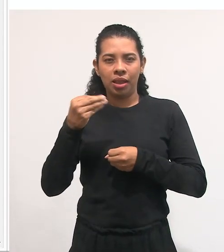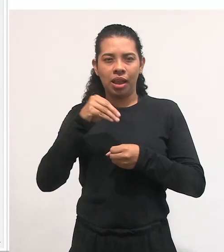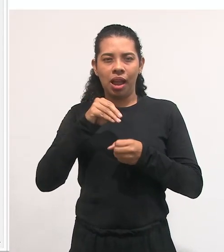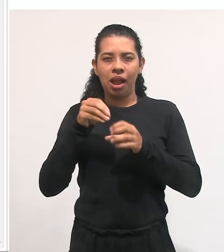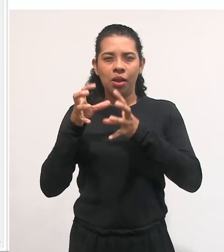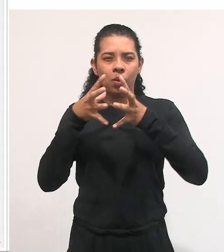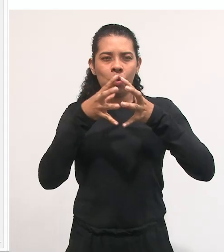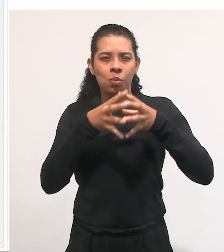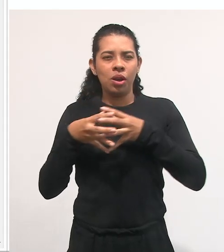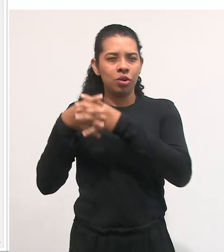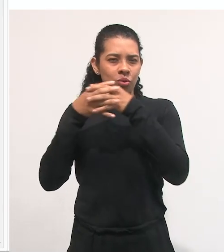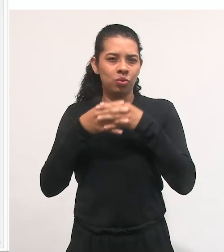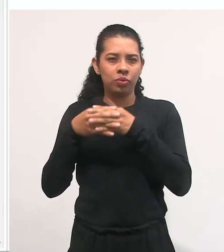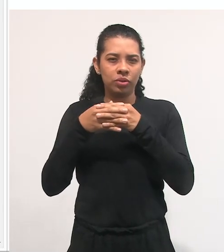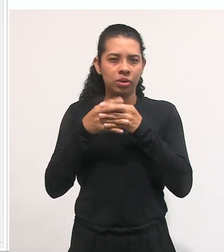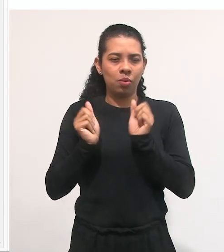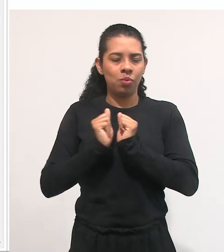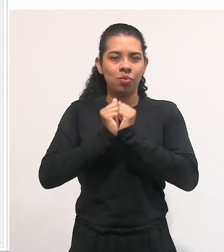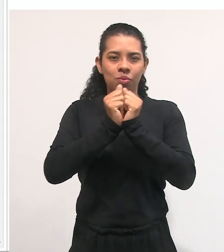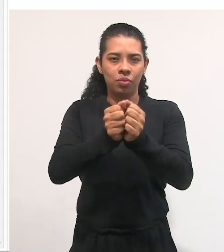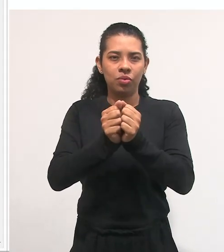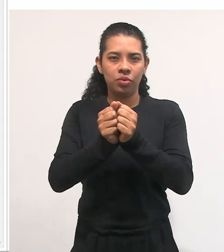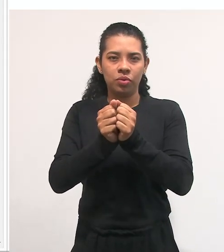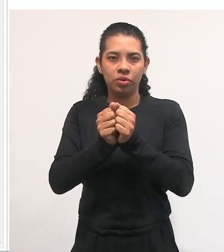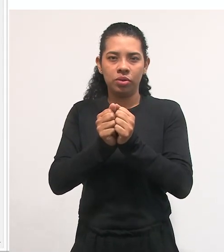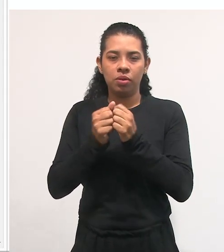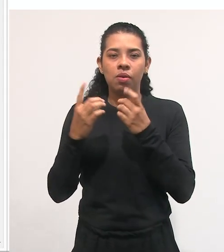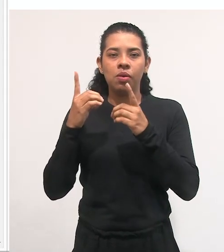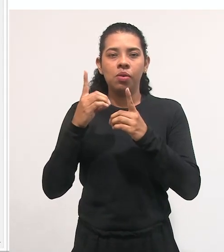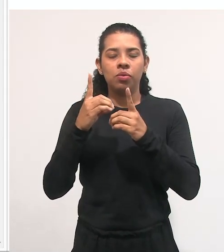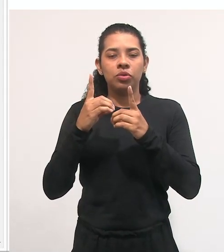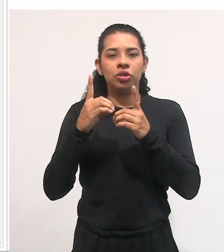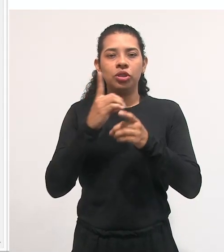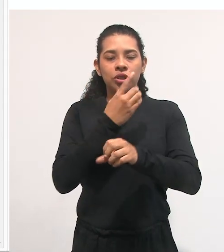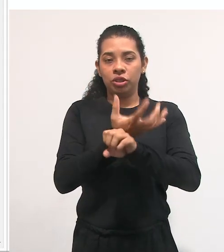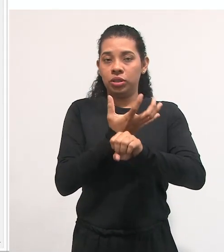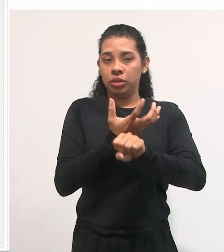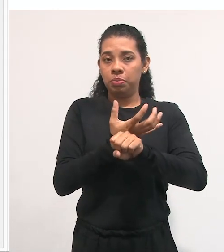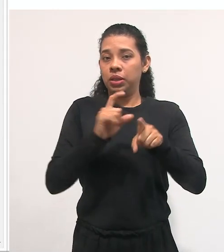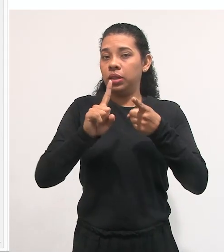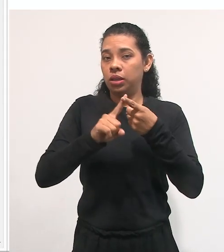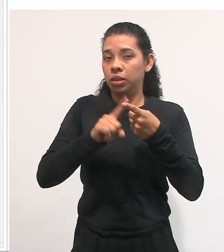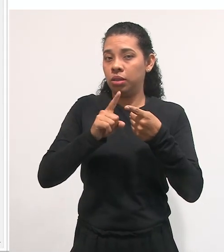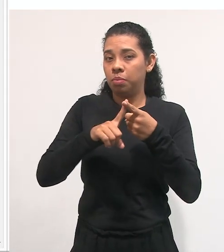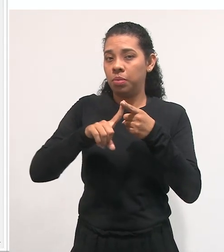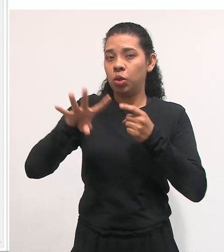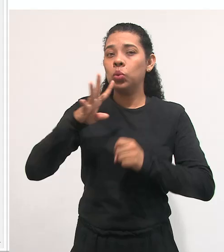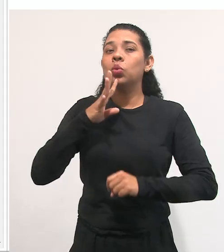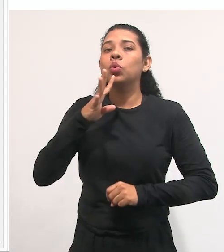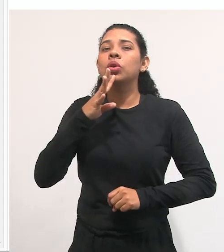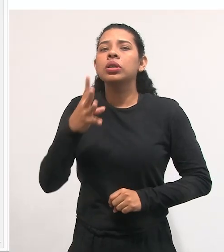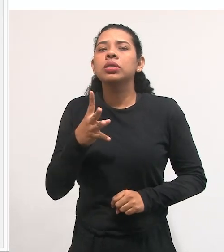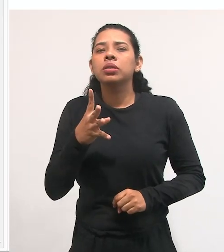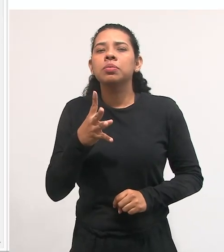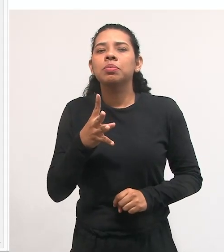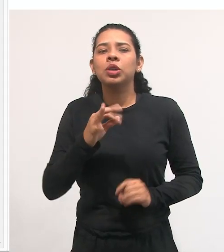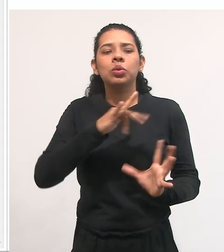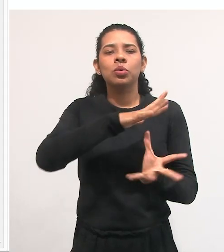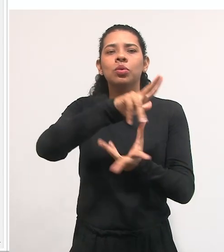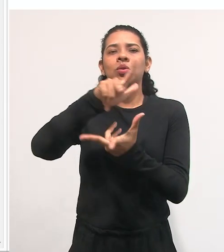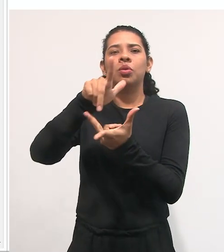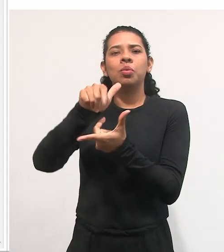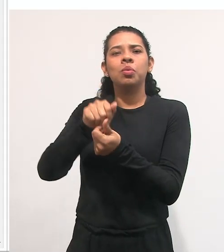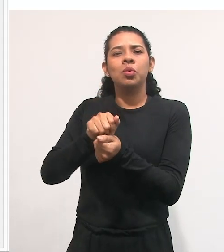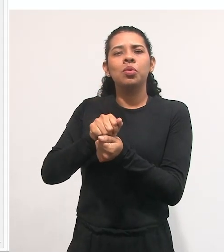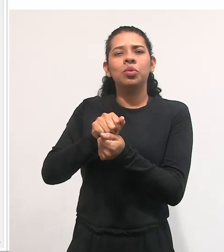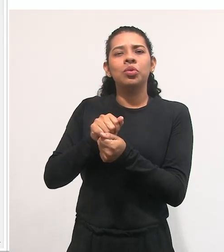curricular por disciplinas e de organização curricular por campos do saber. Porque quando eu falo conhecimento do mundo físico e natural, eu